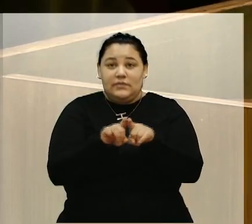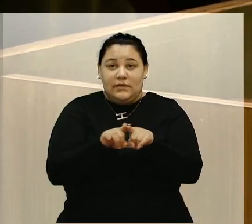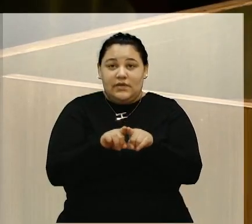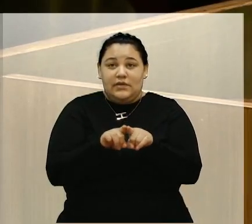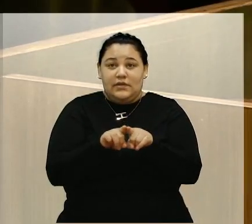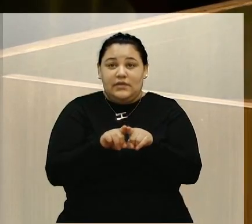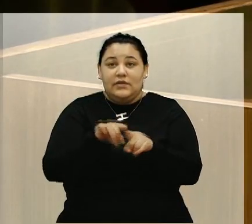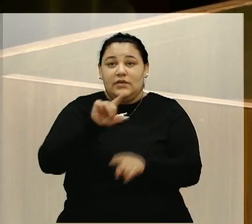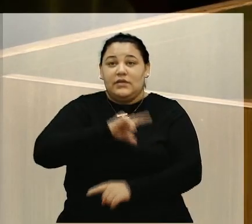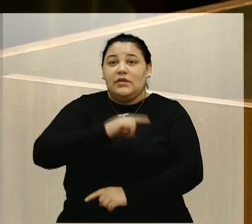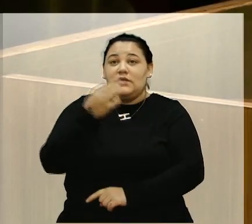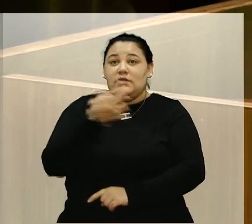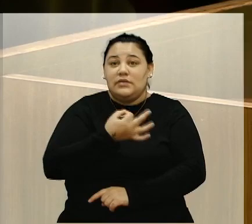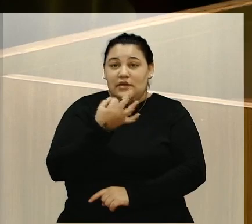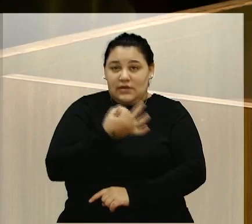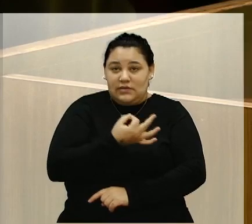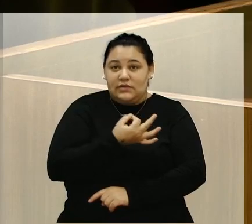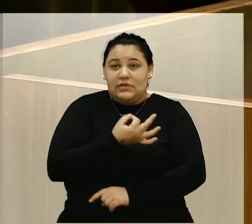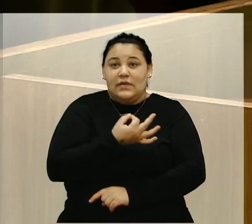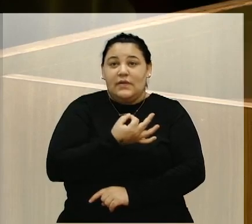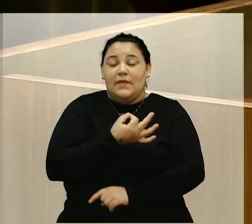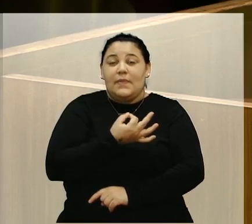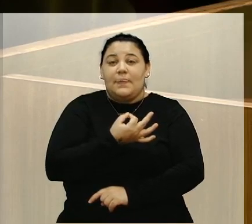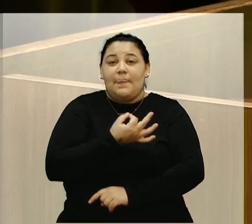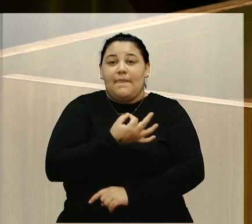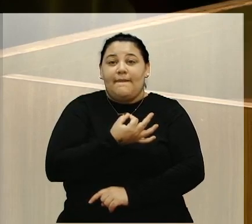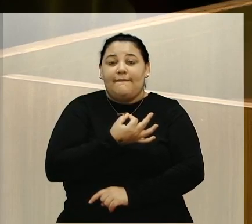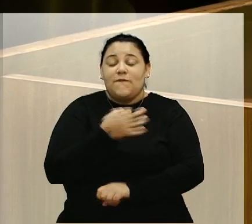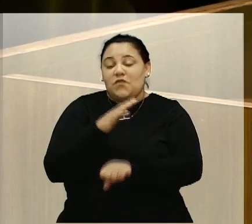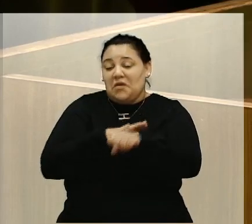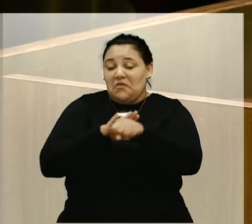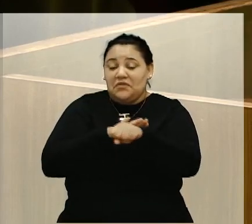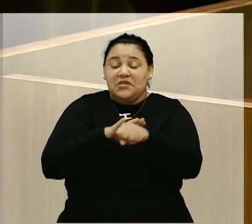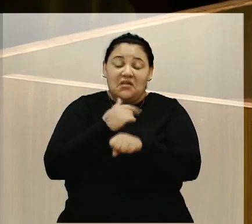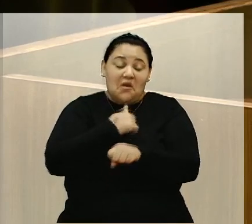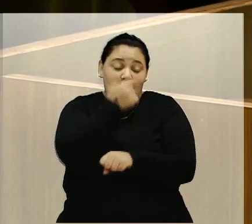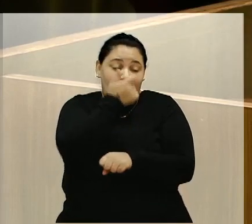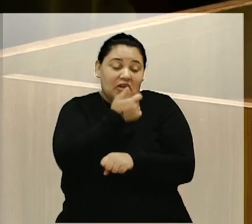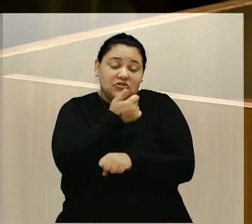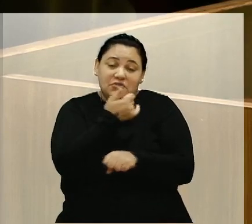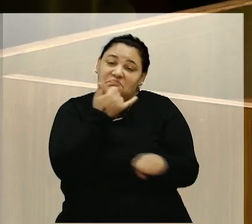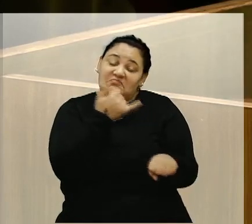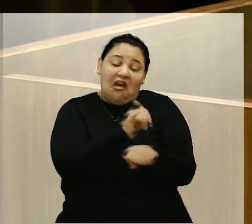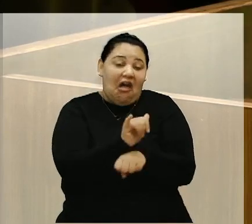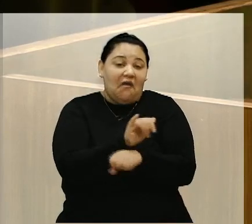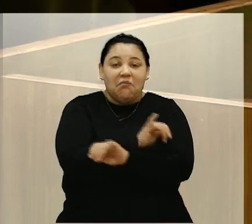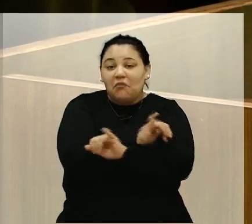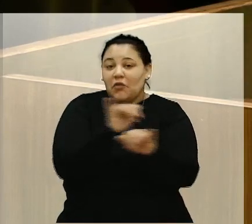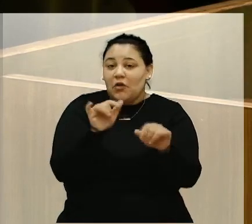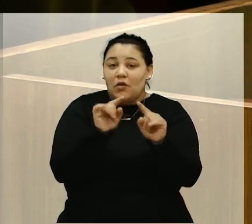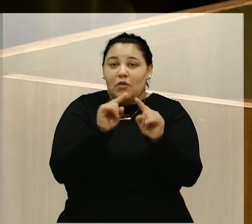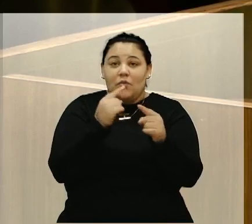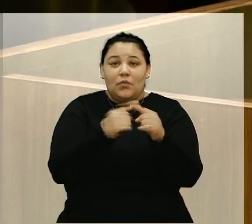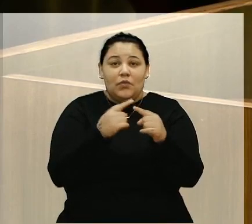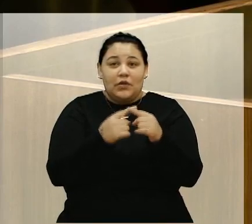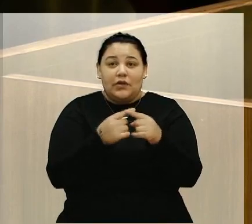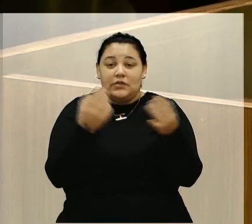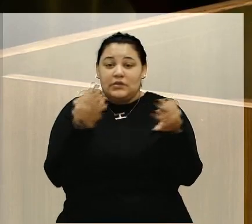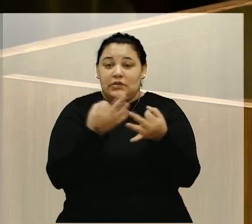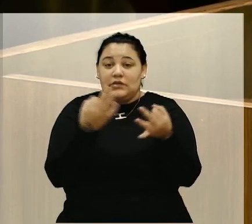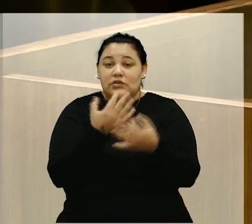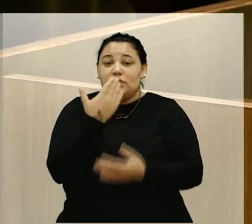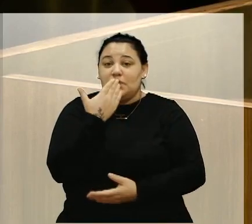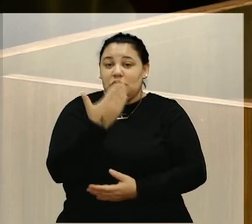uma informação atravessada, eu não sei por quem, porque com certeza nós vamos pedir para a Prefeitura, porque